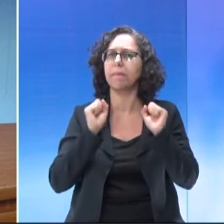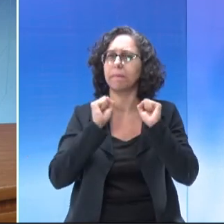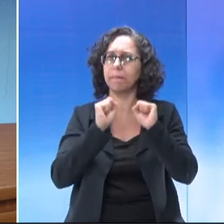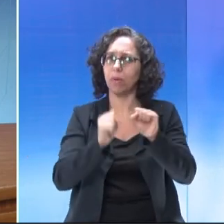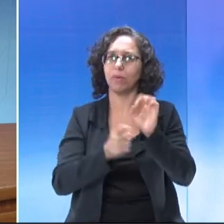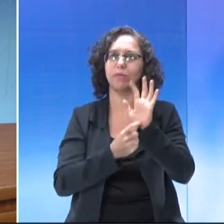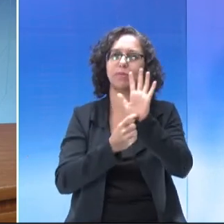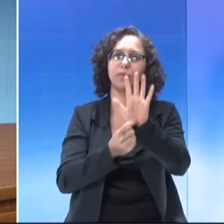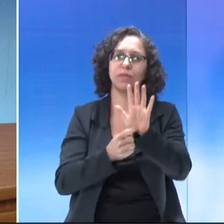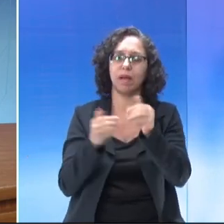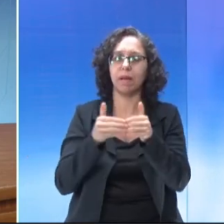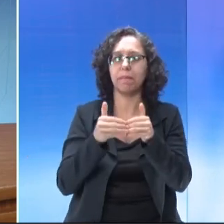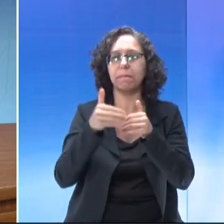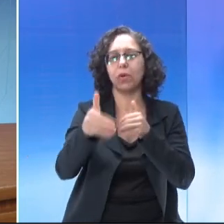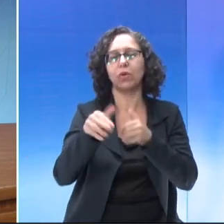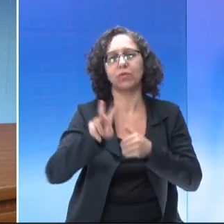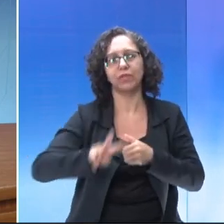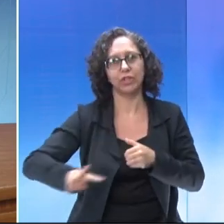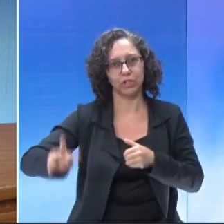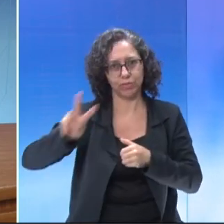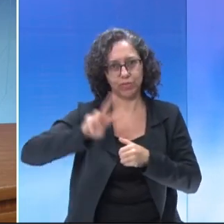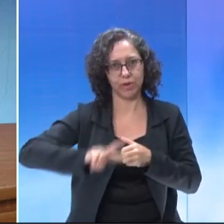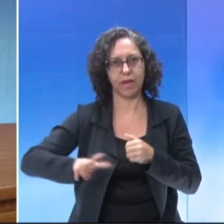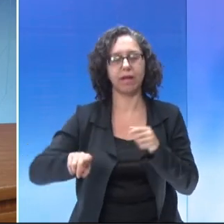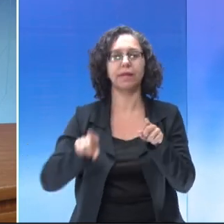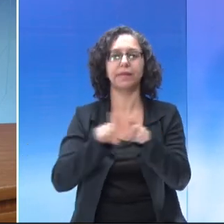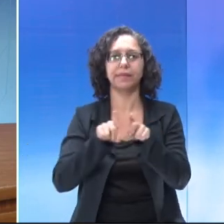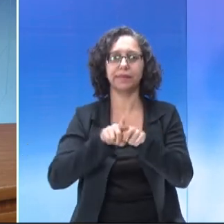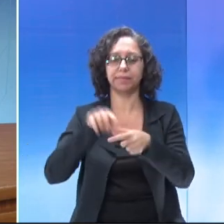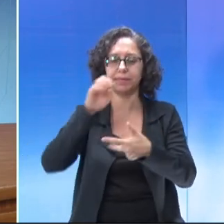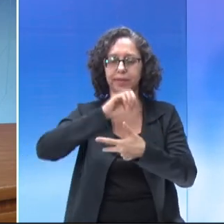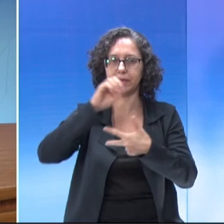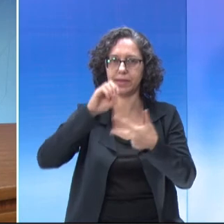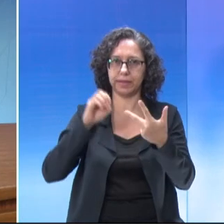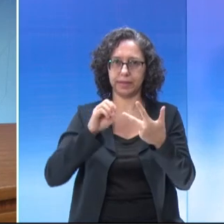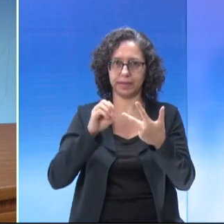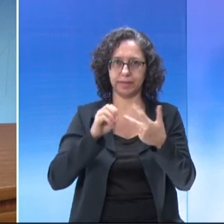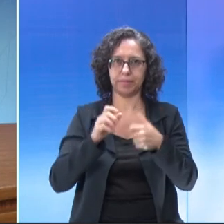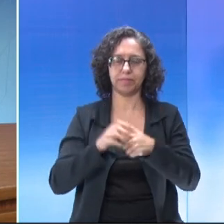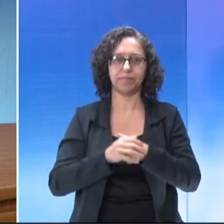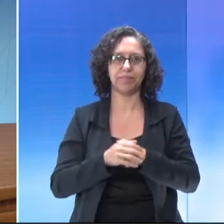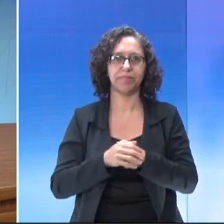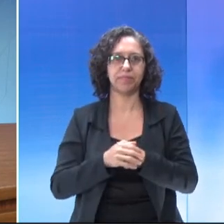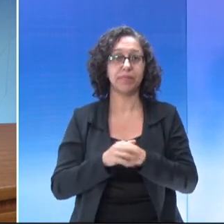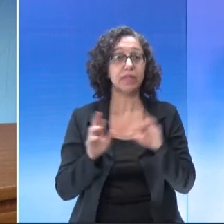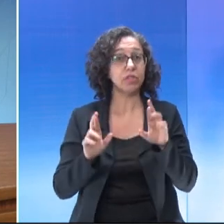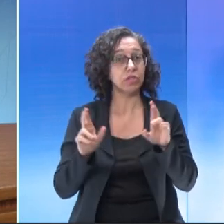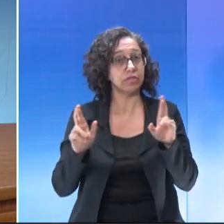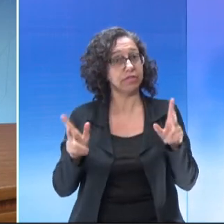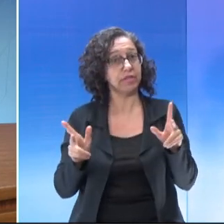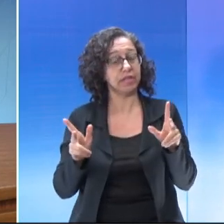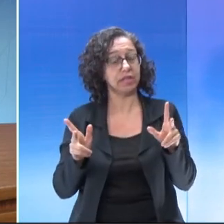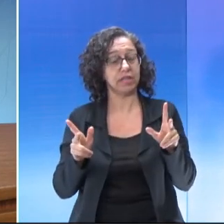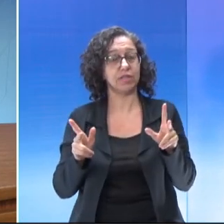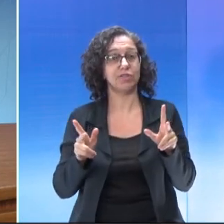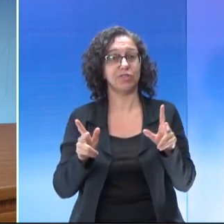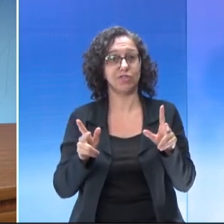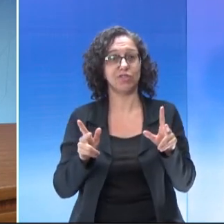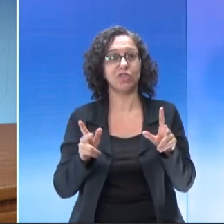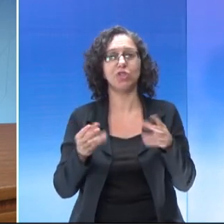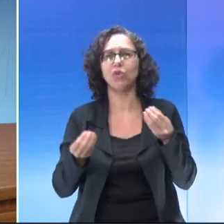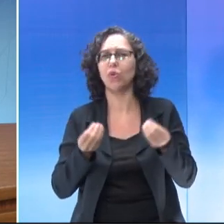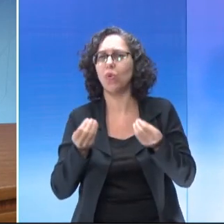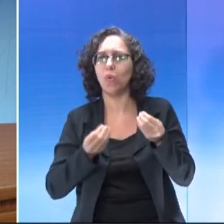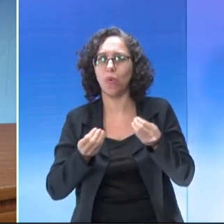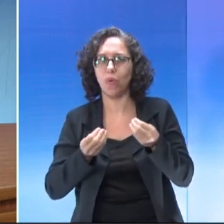pouquinho, porque elas podem aparecer aí nos próximos vestibulares e também no Enem. Reforçando, para vocês